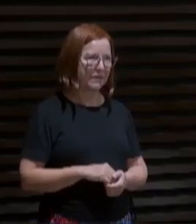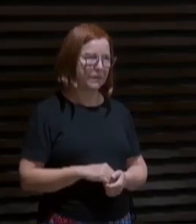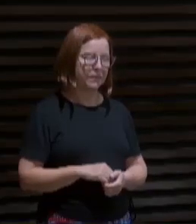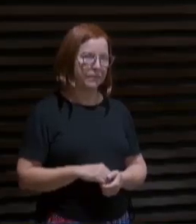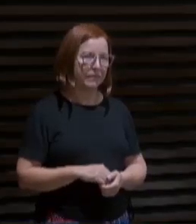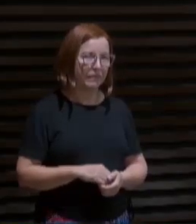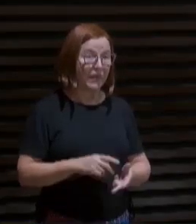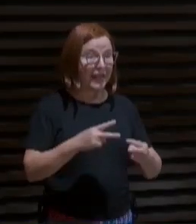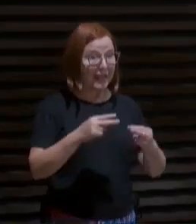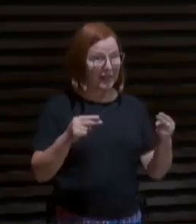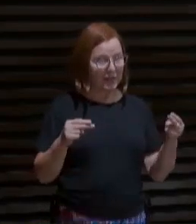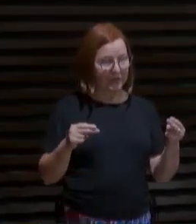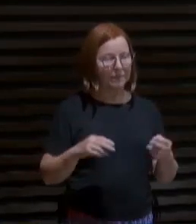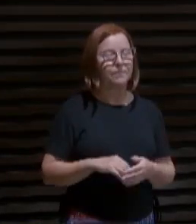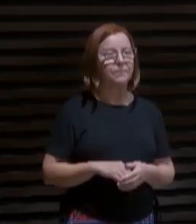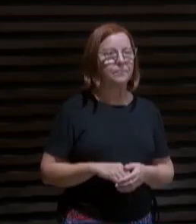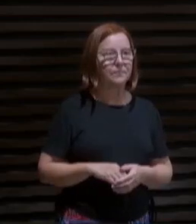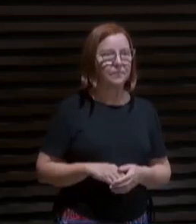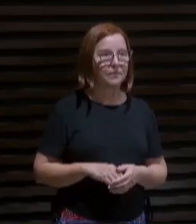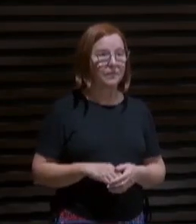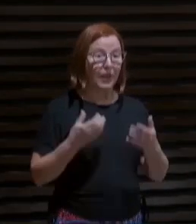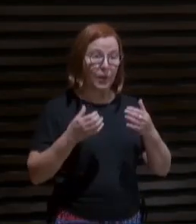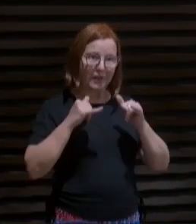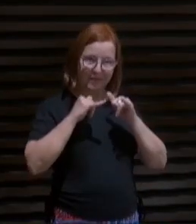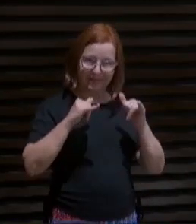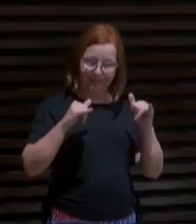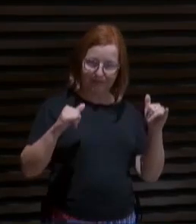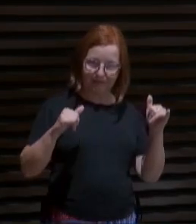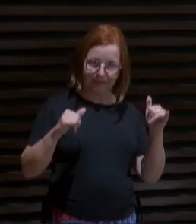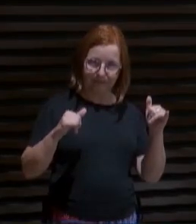Que as coisas... O que eu quero dizer para vocês,